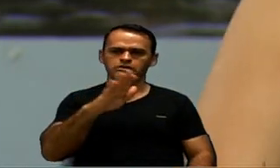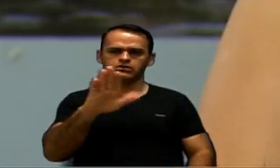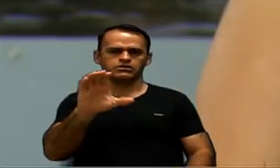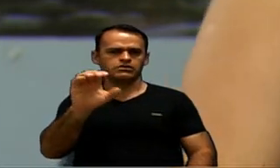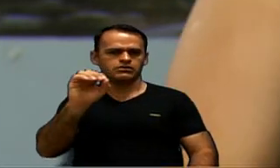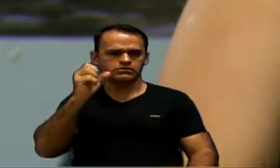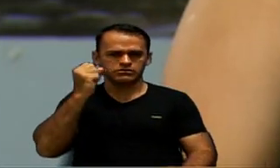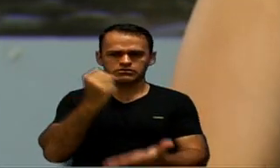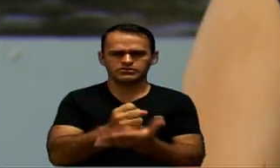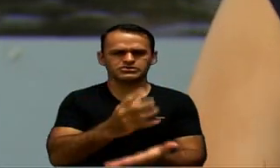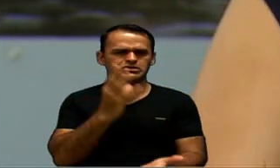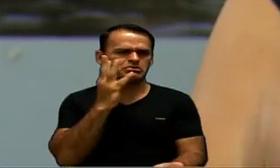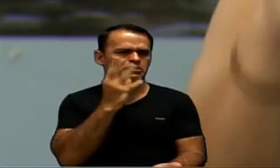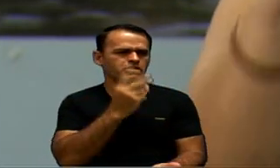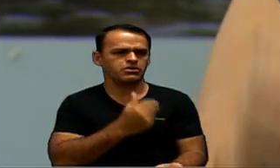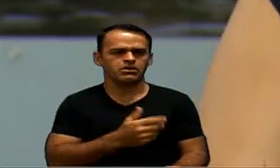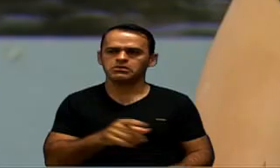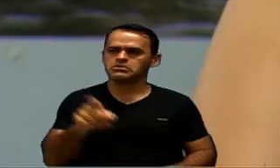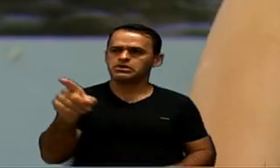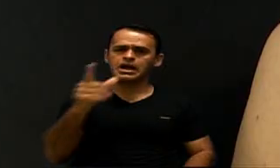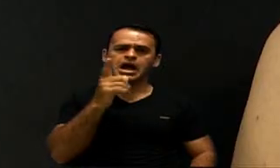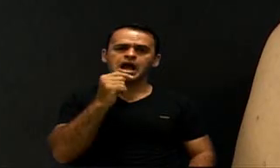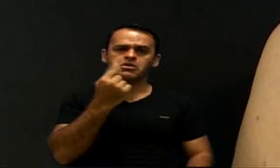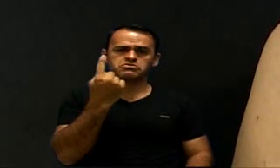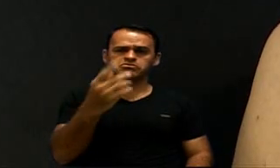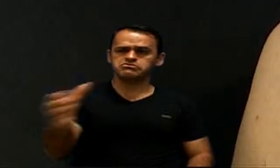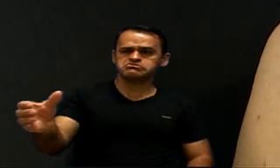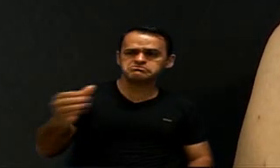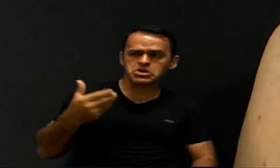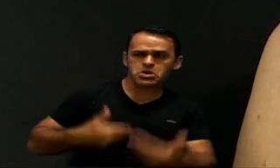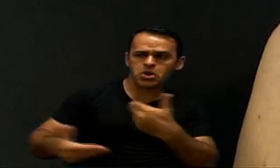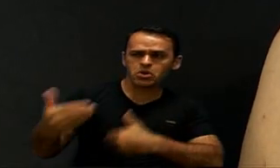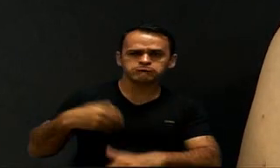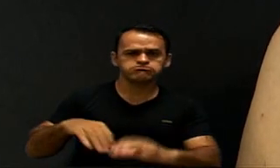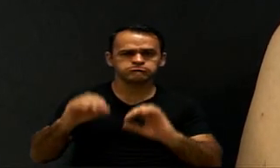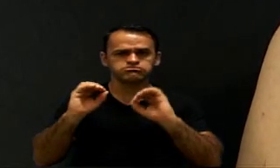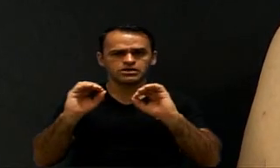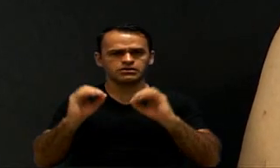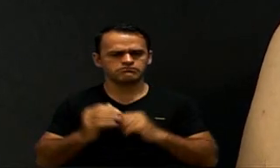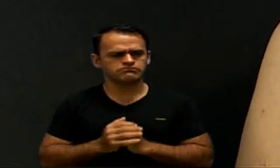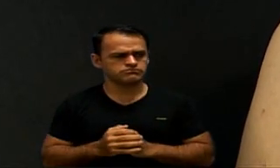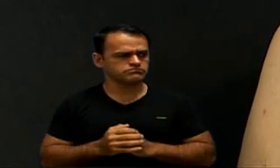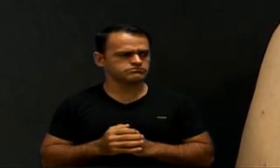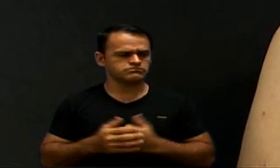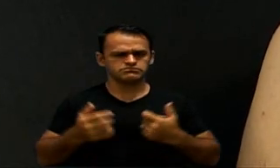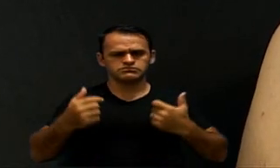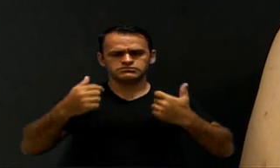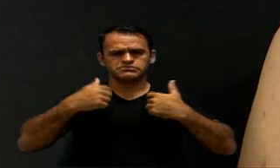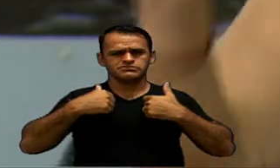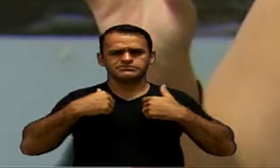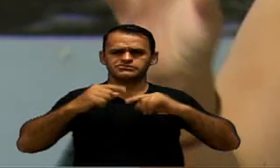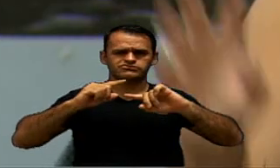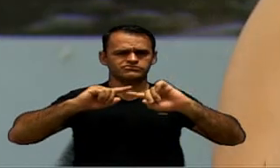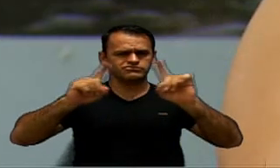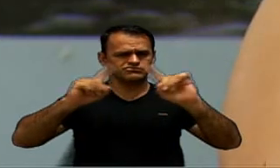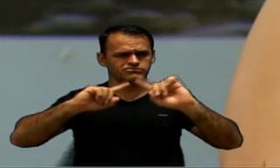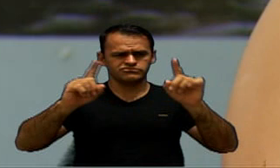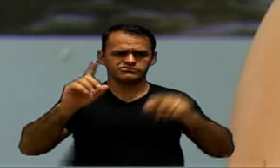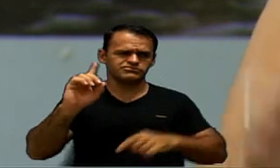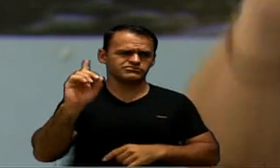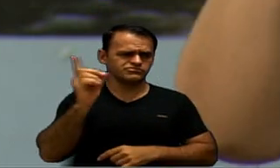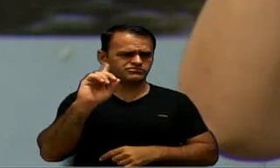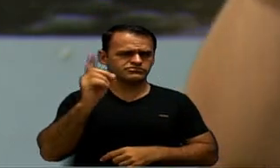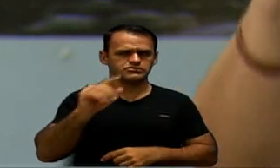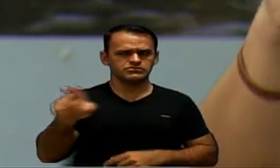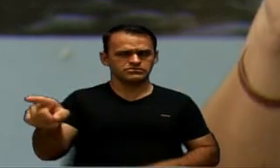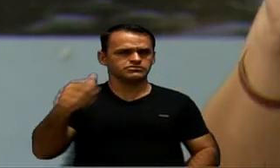Pós-estupro. Ninguém ofereceu um copo d'água para ela. E aqui eu não estou fazendo uma crítica à delegada da DDM, que inclusive